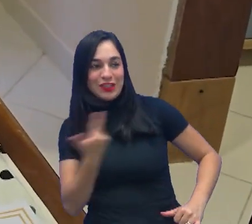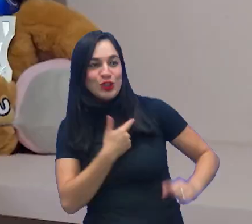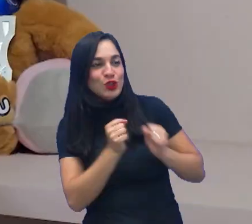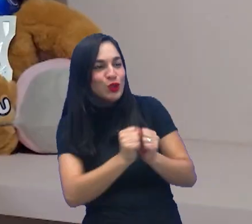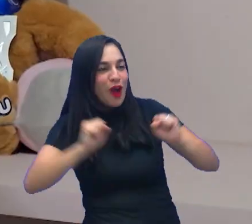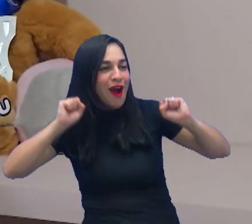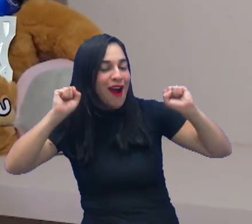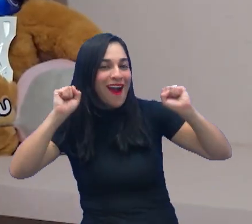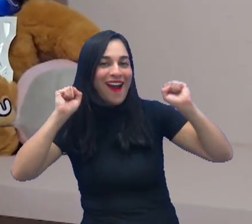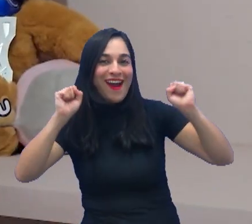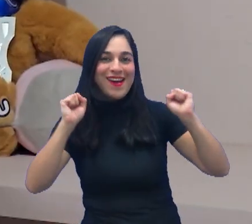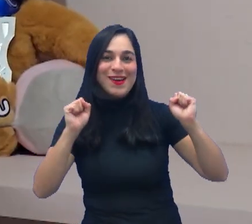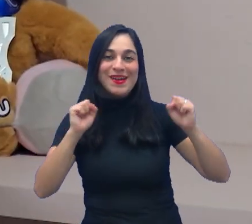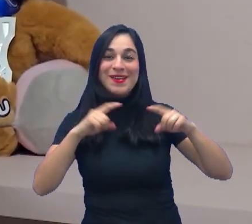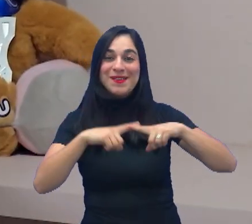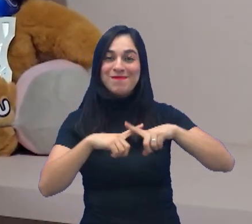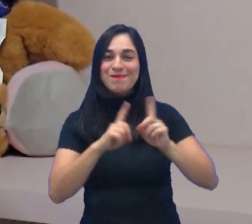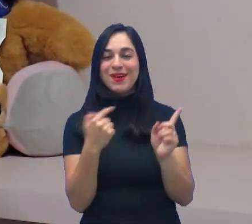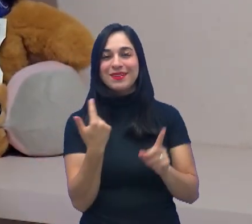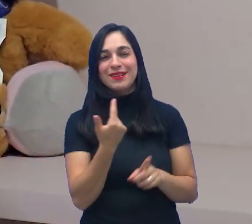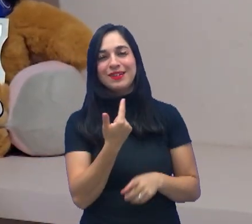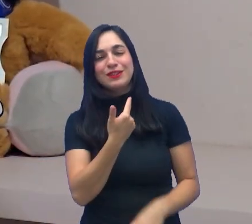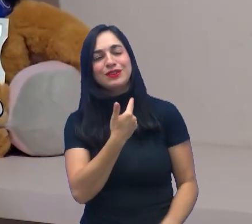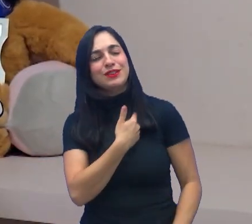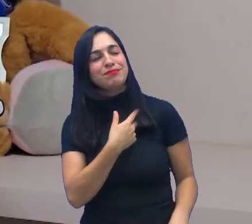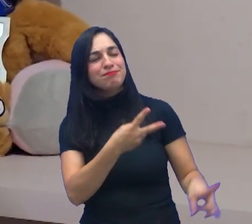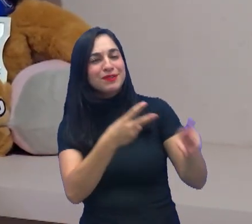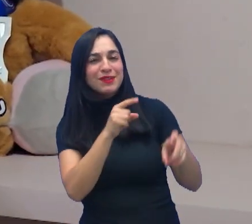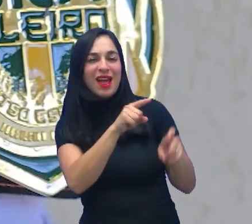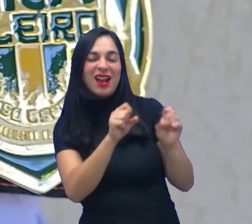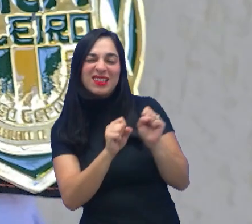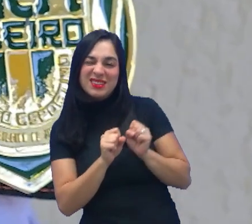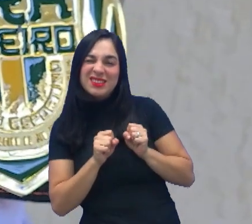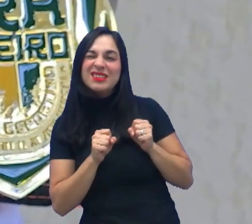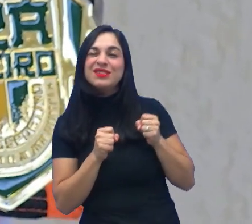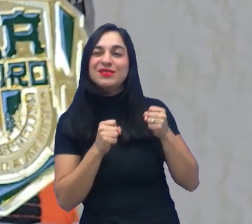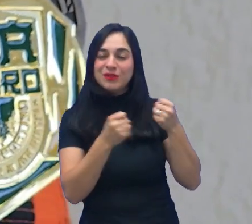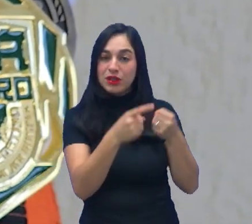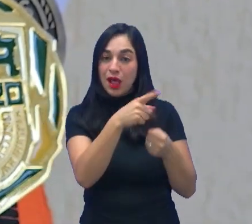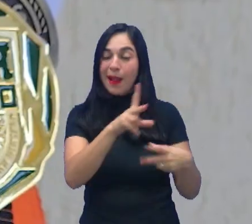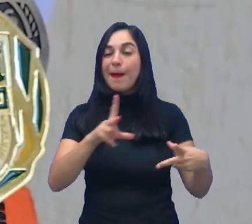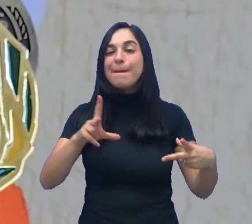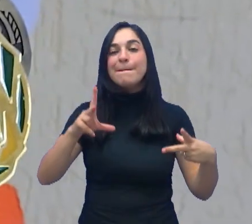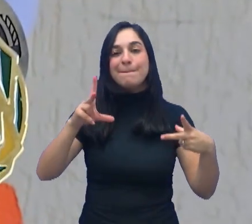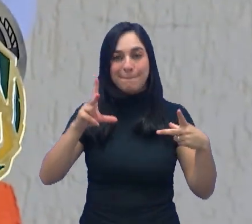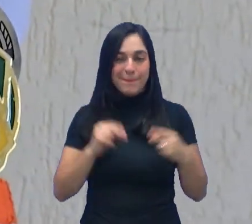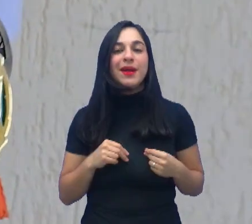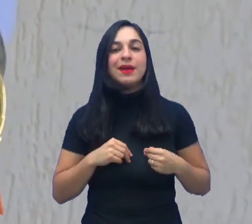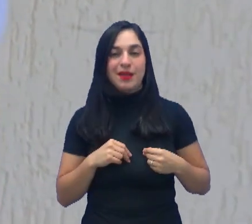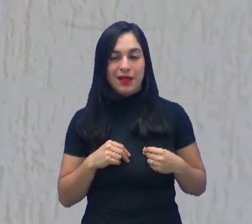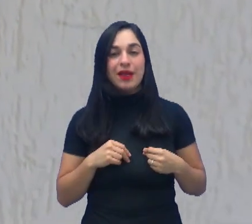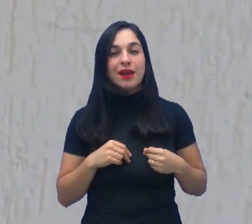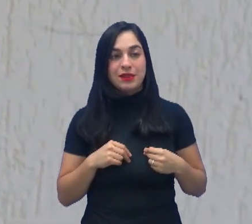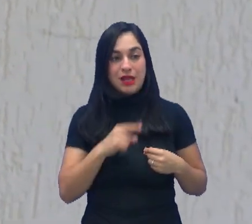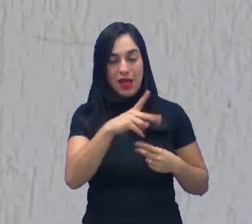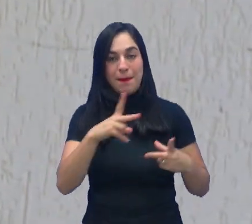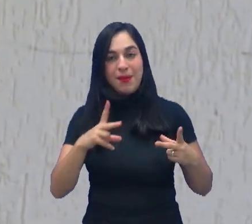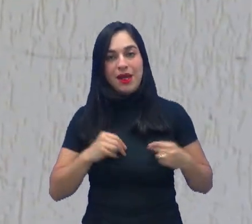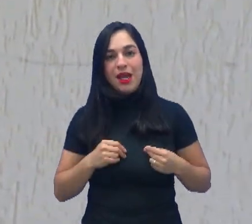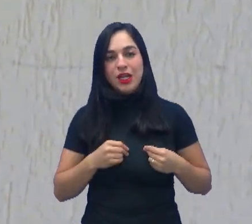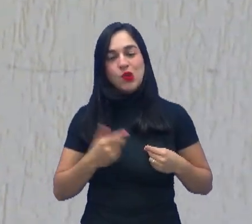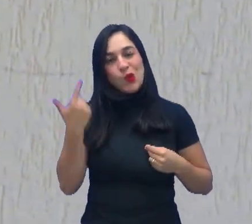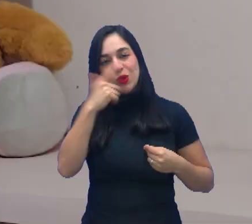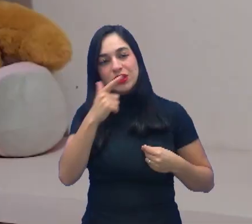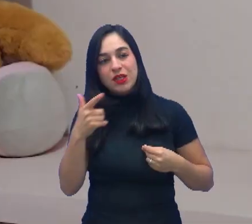a gente tem um orgulho imenso dela, da dedicação dela. Ela é merecedora da onde ela chegou, da onde ela vai ainda